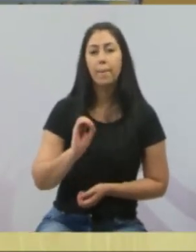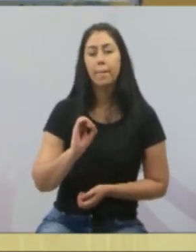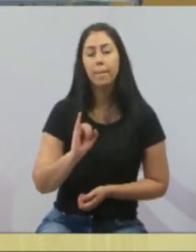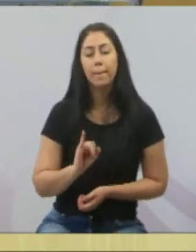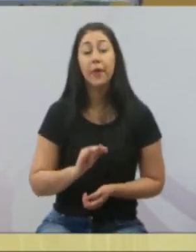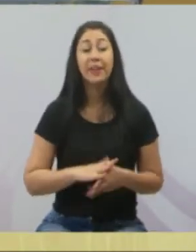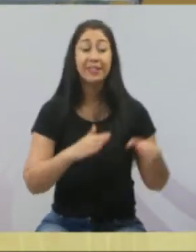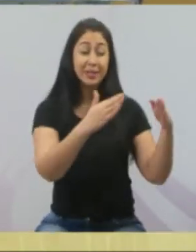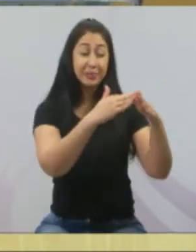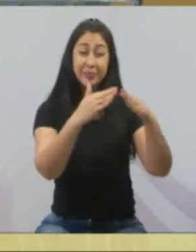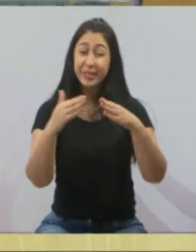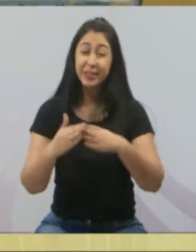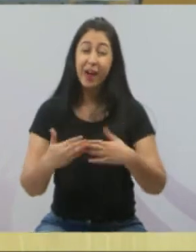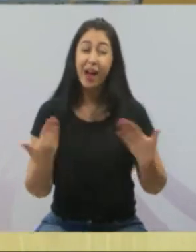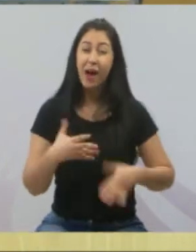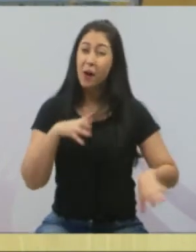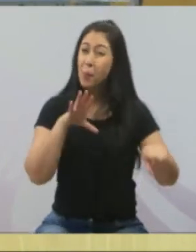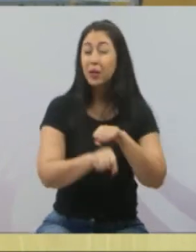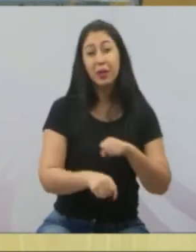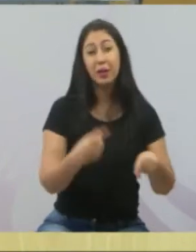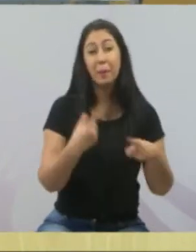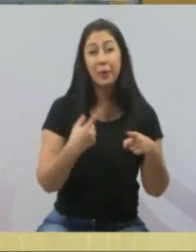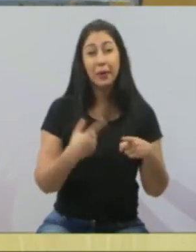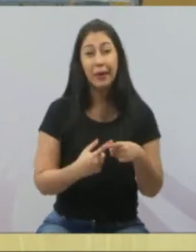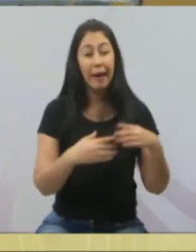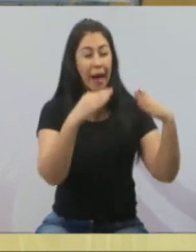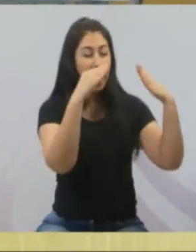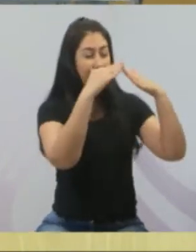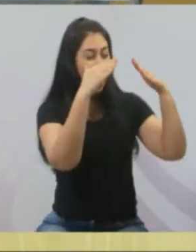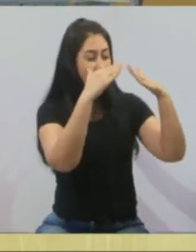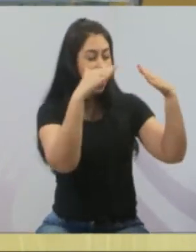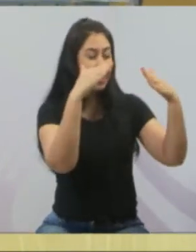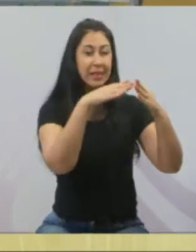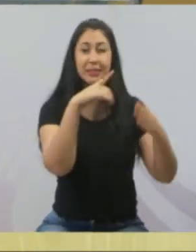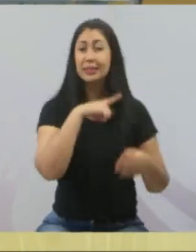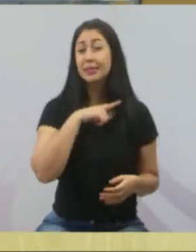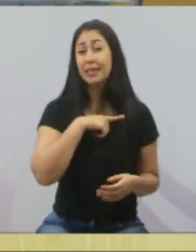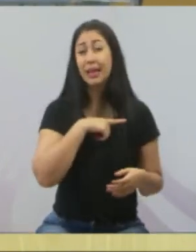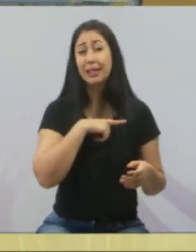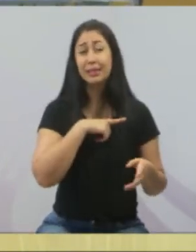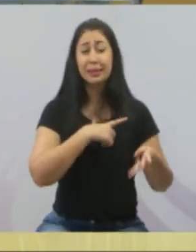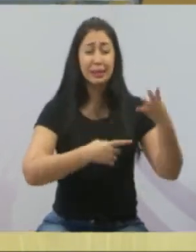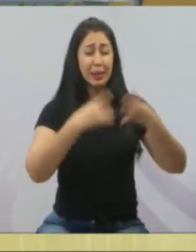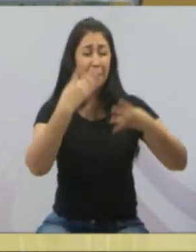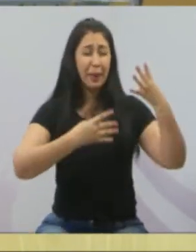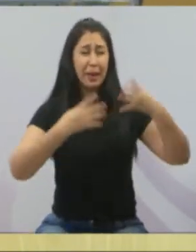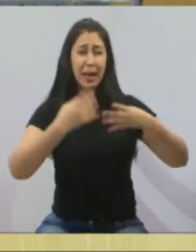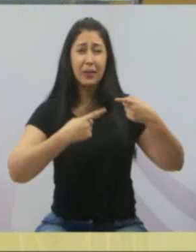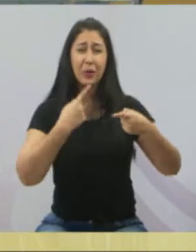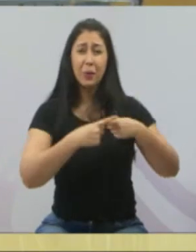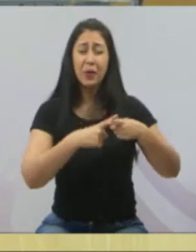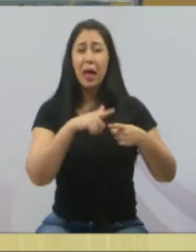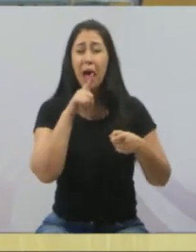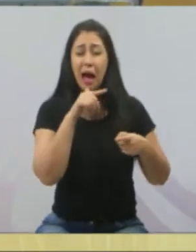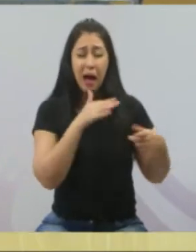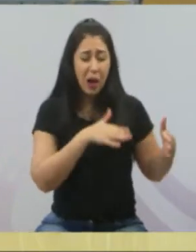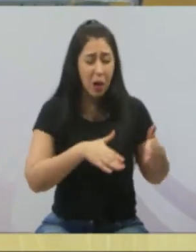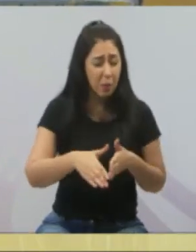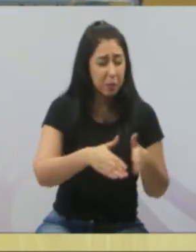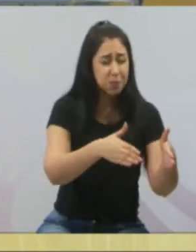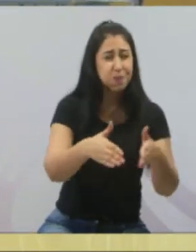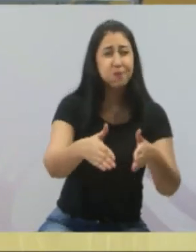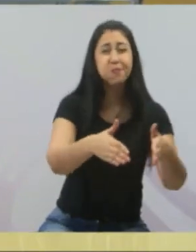Requerimento número 243. Requeremos a extensão do senhor presidente desta Casa, ouvido e aprovado pela Igreja de Plenário, cumpridas as formalidades regimentais, seja oficiada a